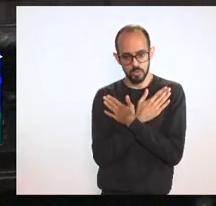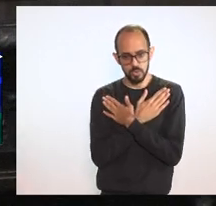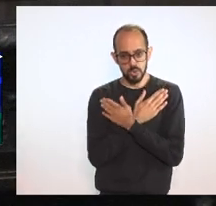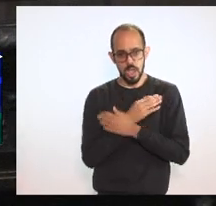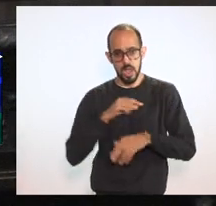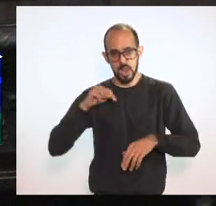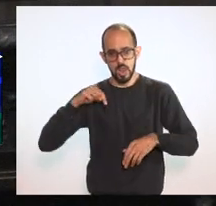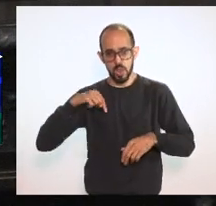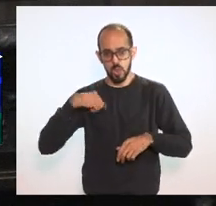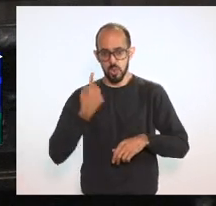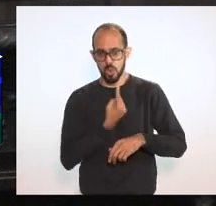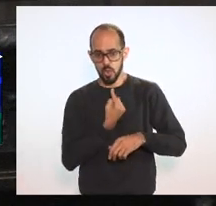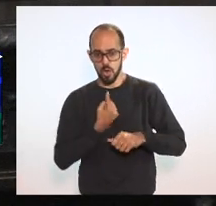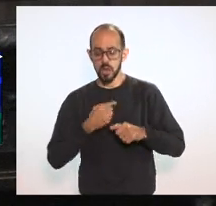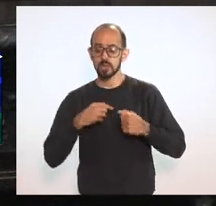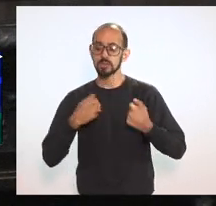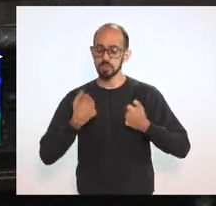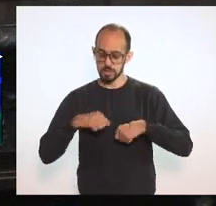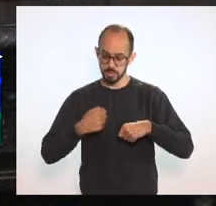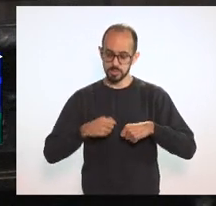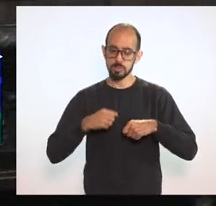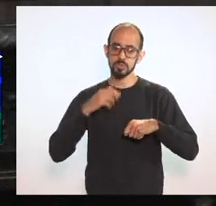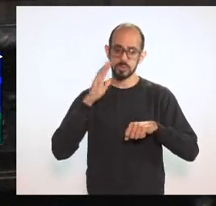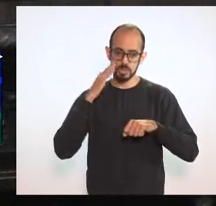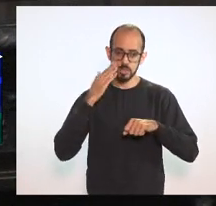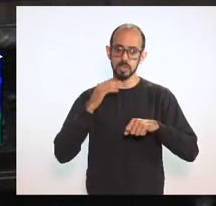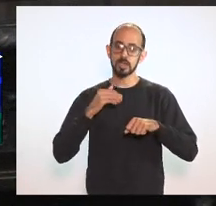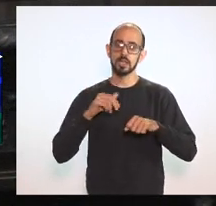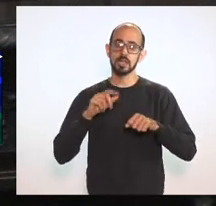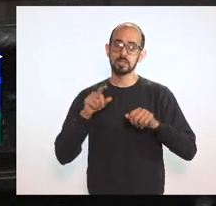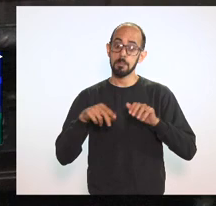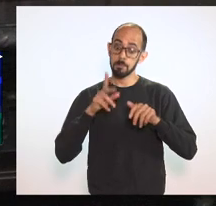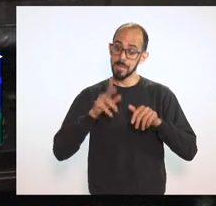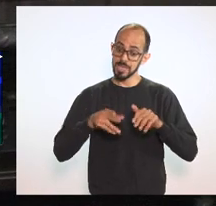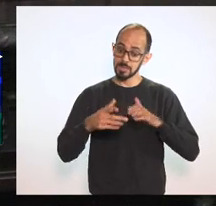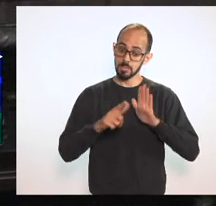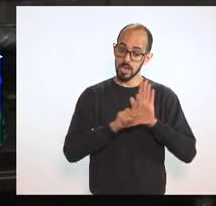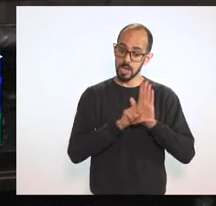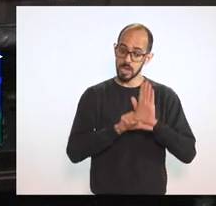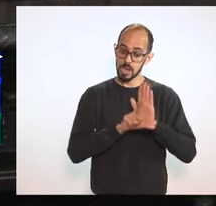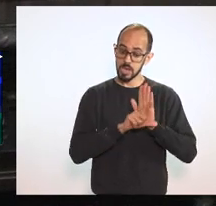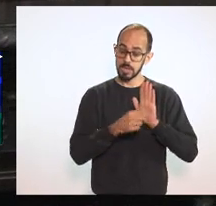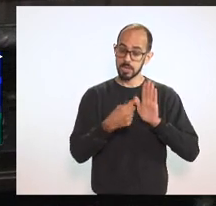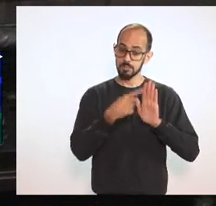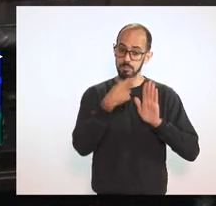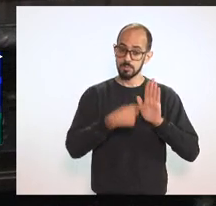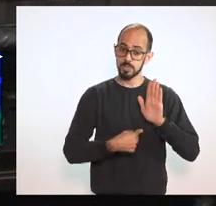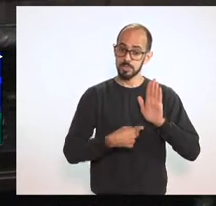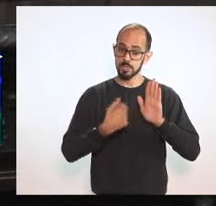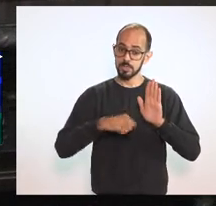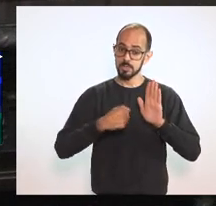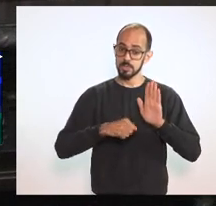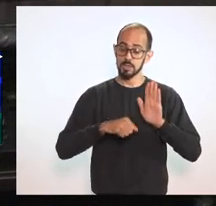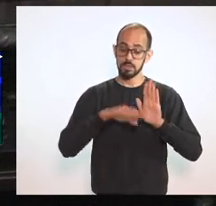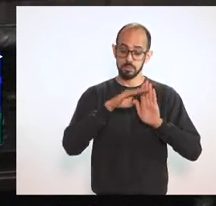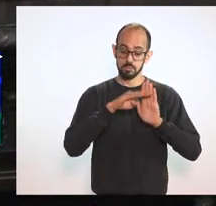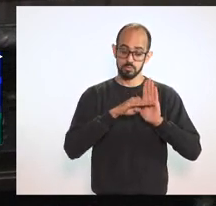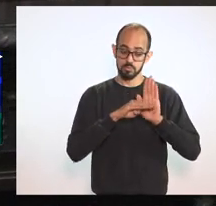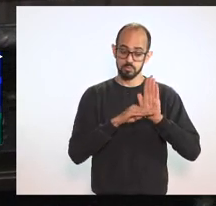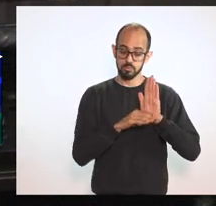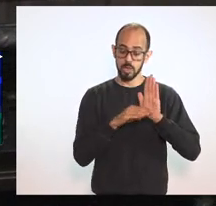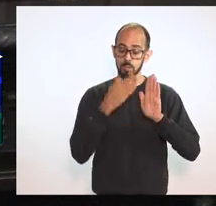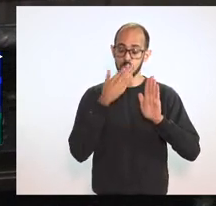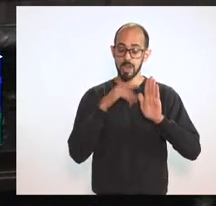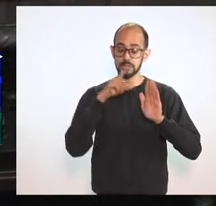para que isso não seja tratado desta forma esta mesma lei tem que mencionar Quais são as atividades que estão